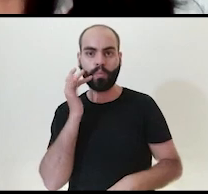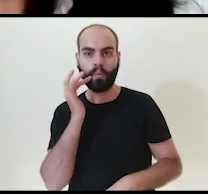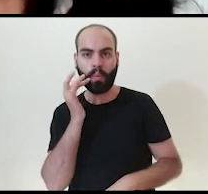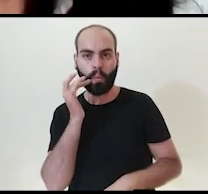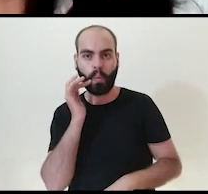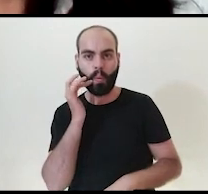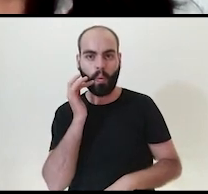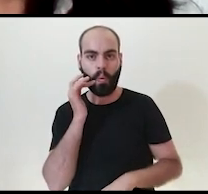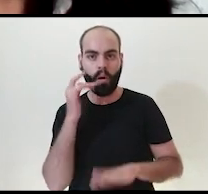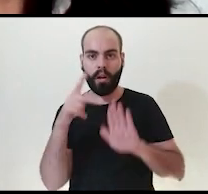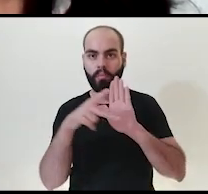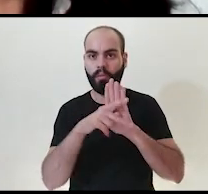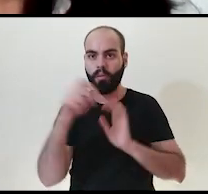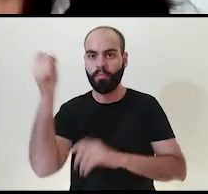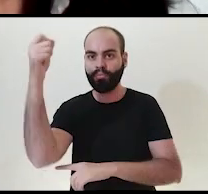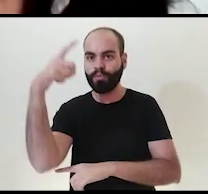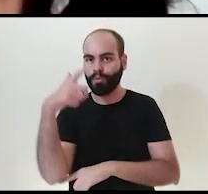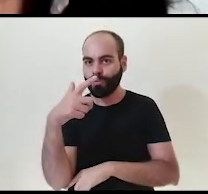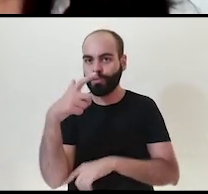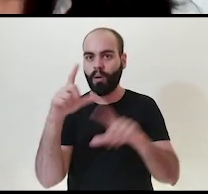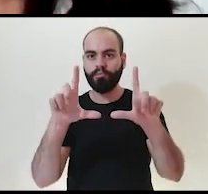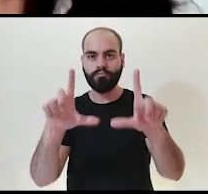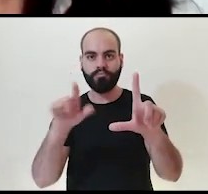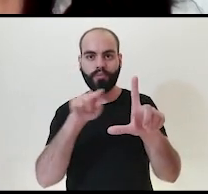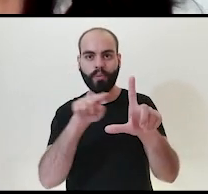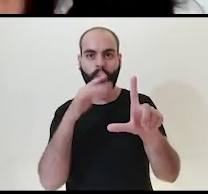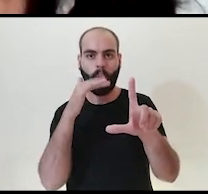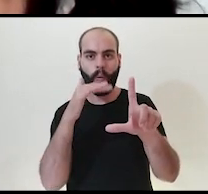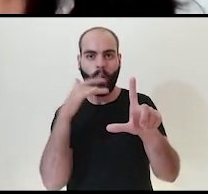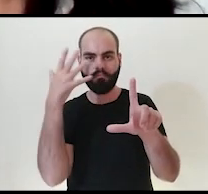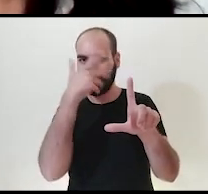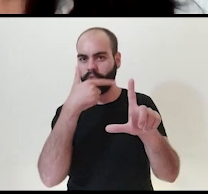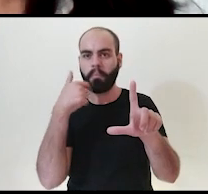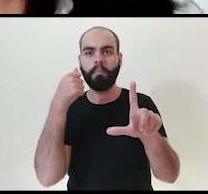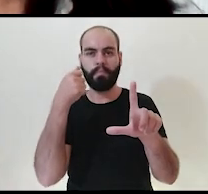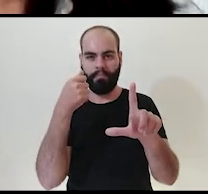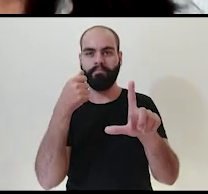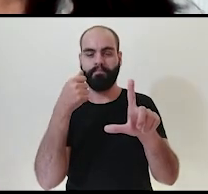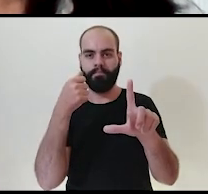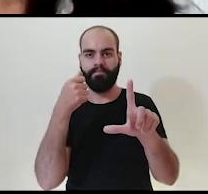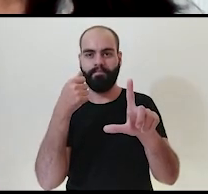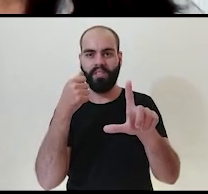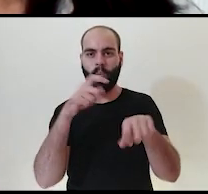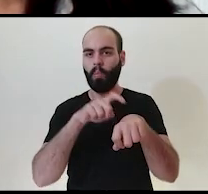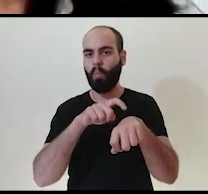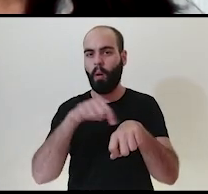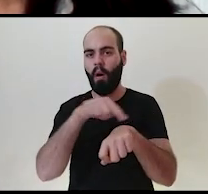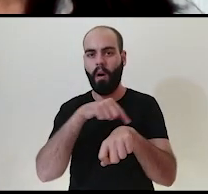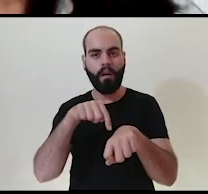dia, que é muito bonita e deixa as cores da foto mais bonitas, né? E o